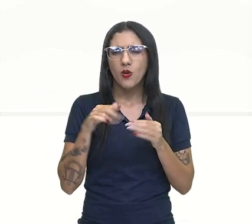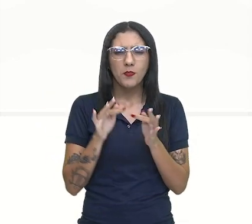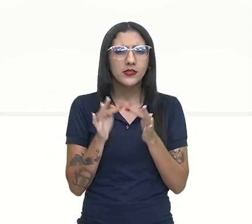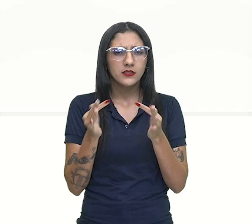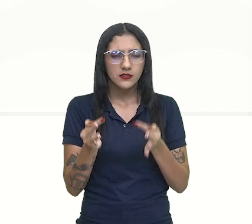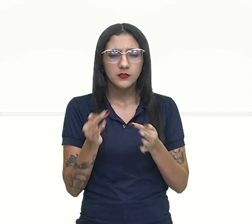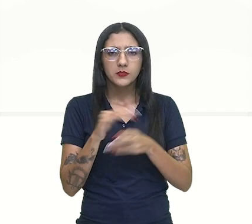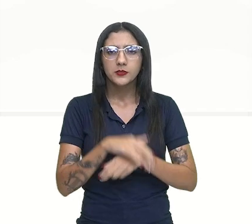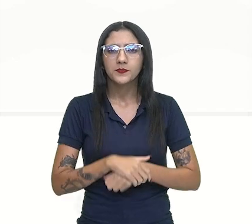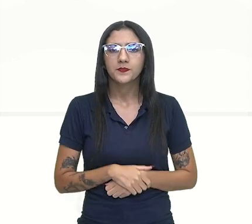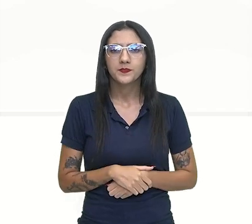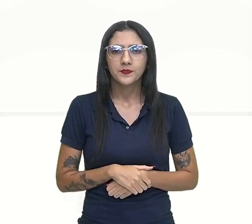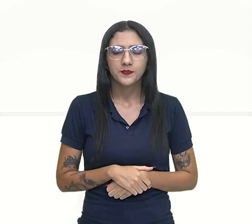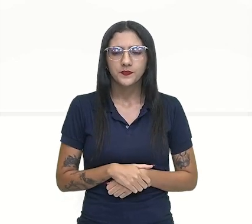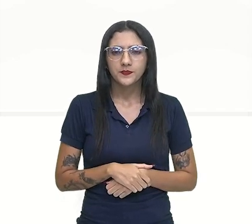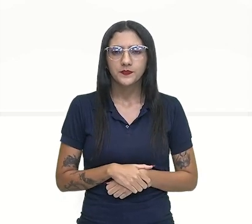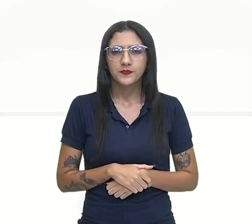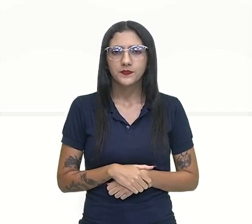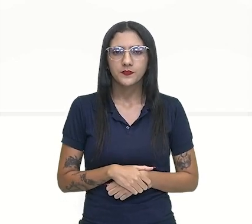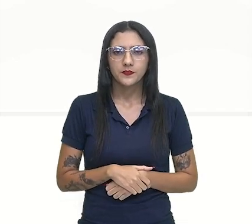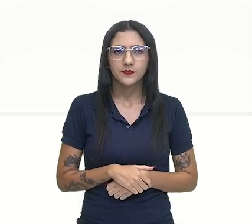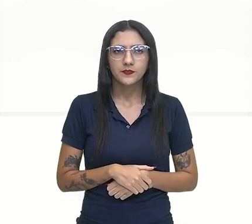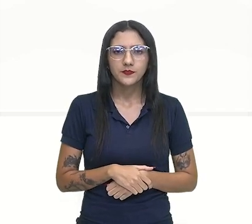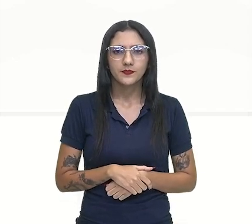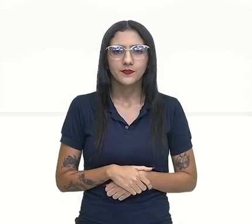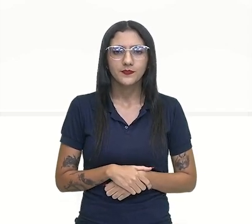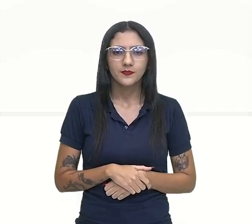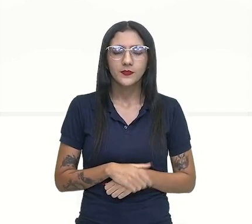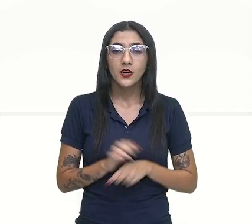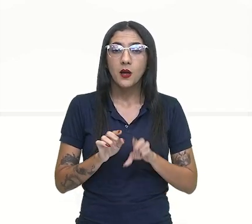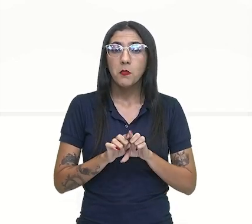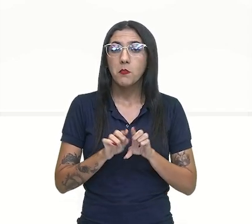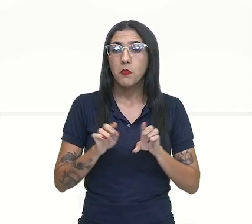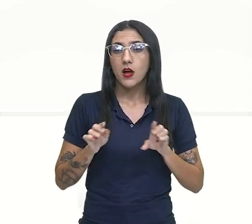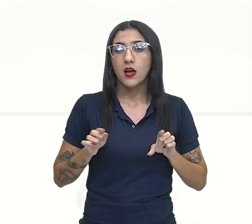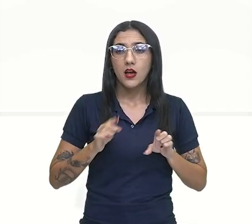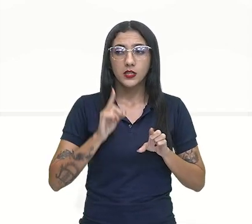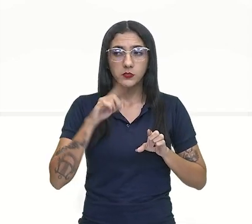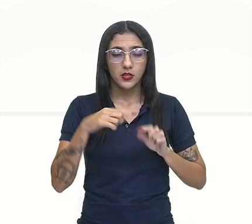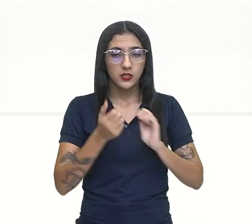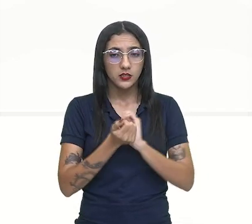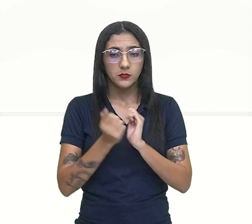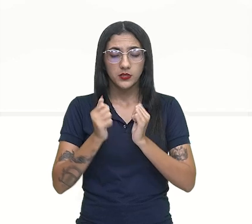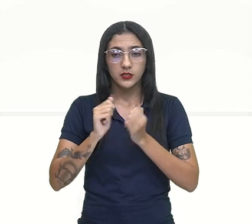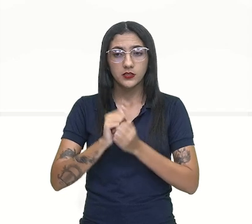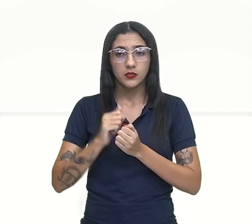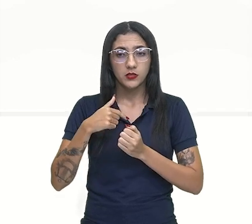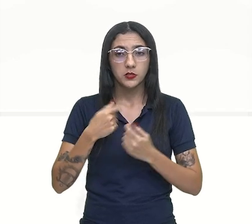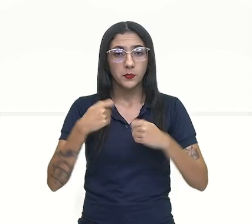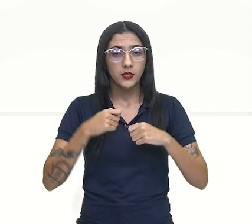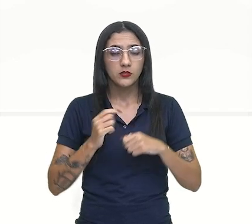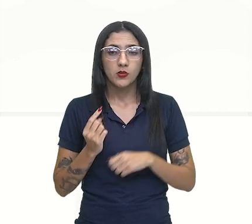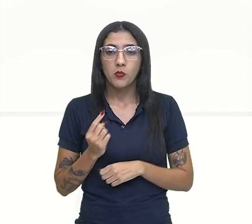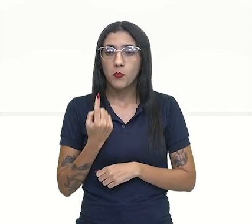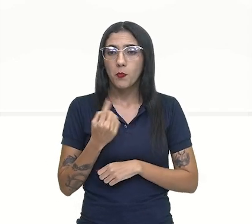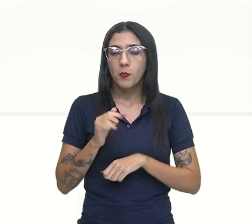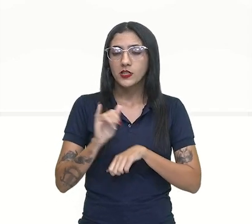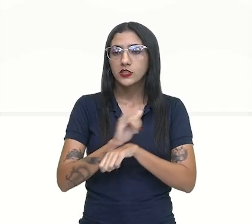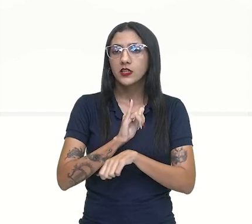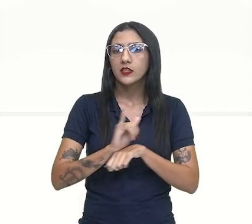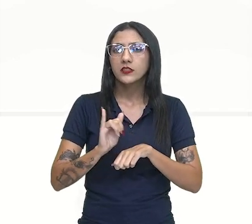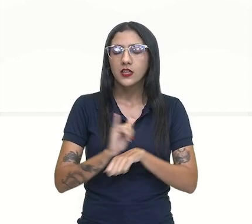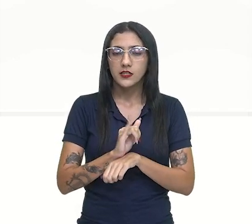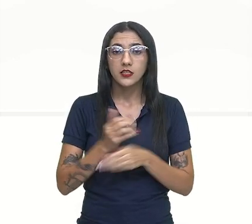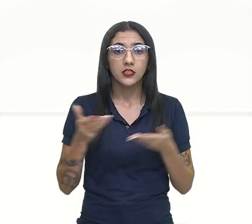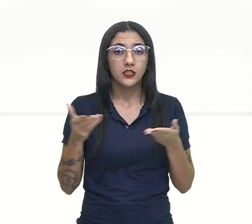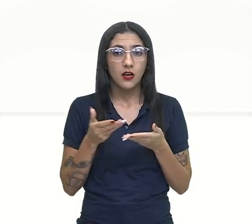né? Só que para a gente fazer essa conversão, a gente utiliza uma técnica, tá? Que é o que a gente